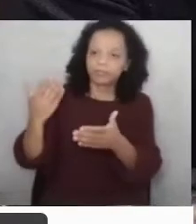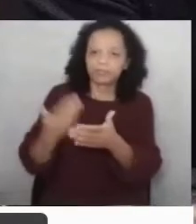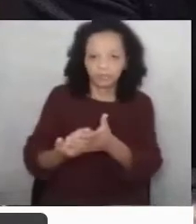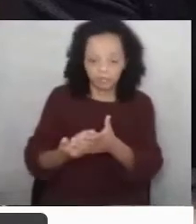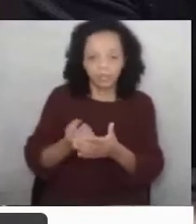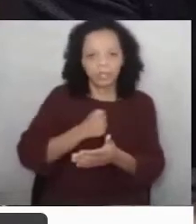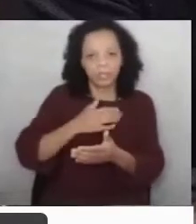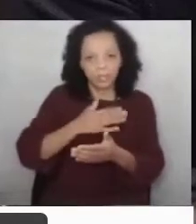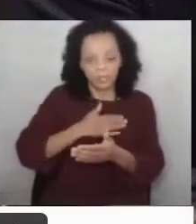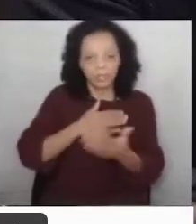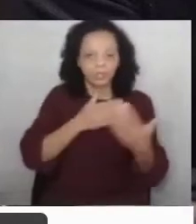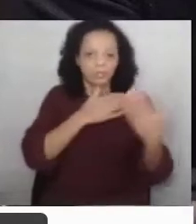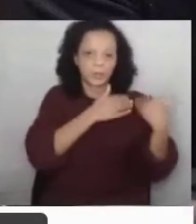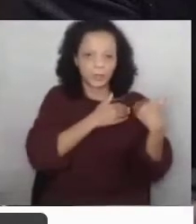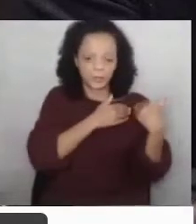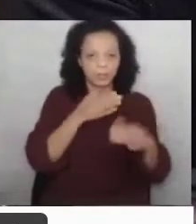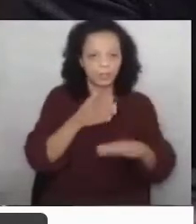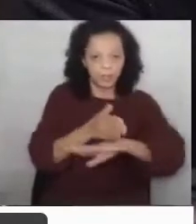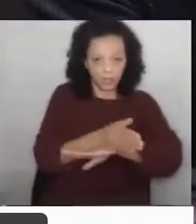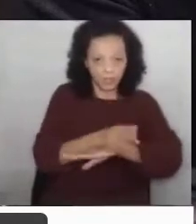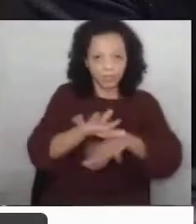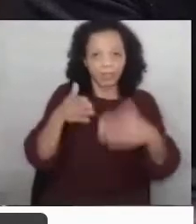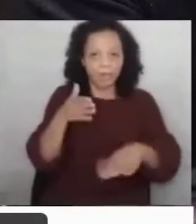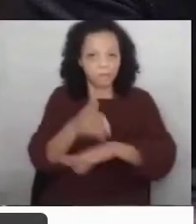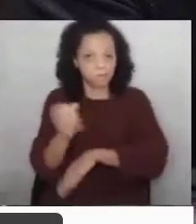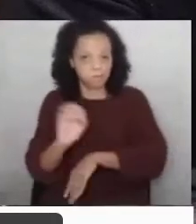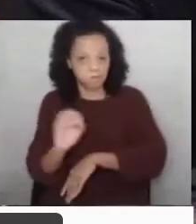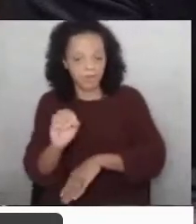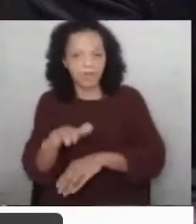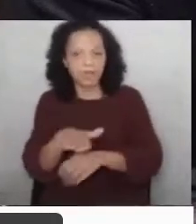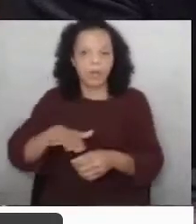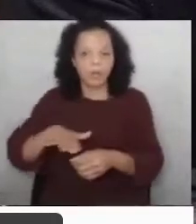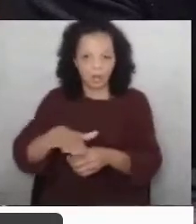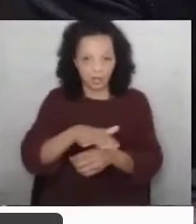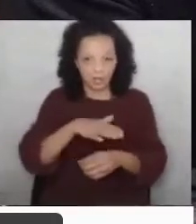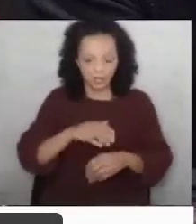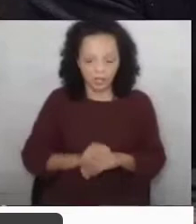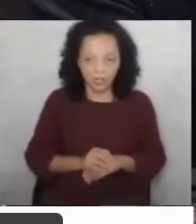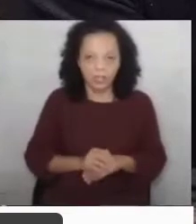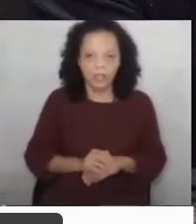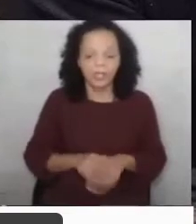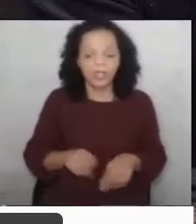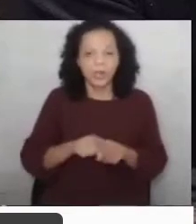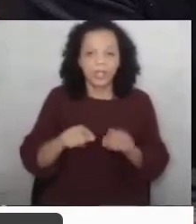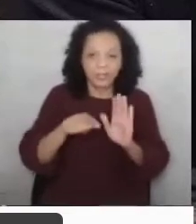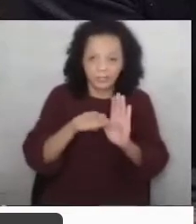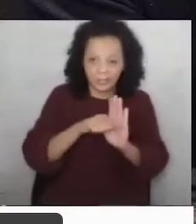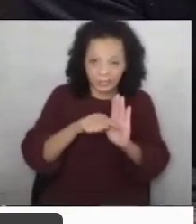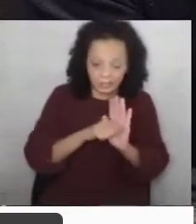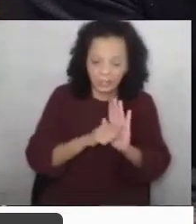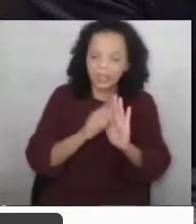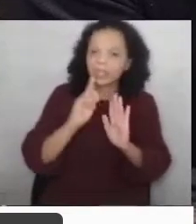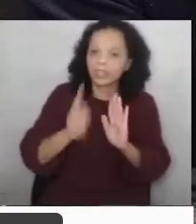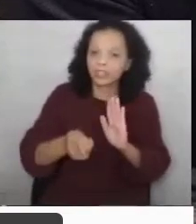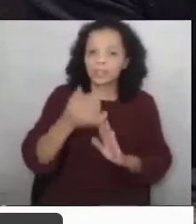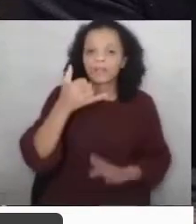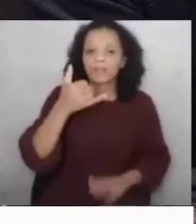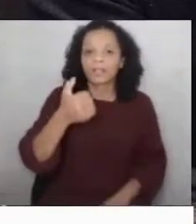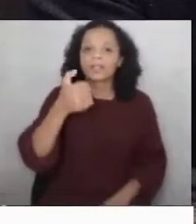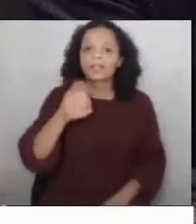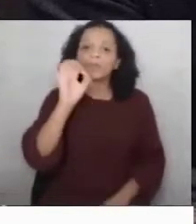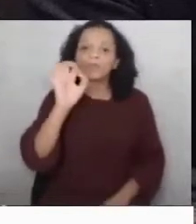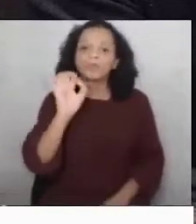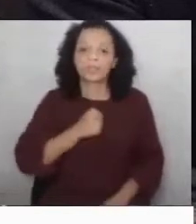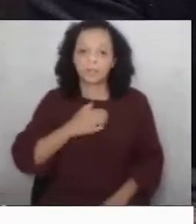com responsabilidades diretas ou indiretas nesta área e com ponto menos positivo constatamos que apenas 25 por cento dessas entidades